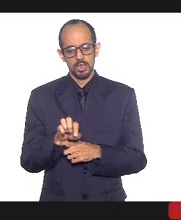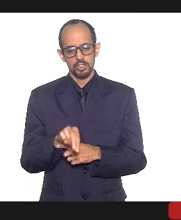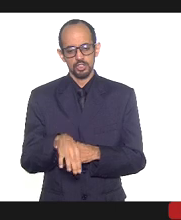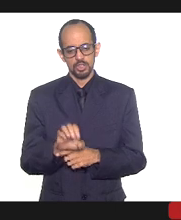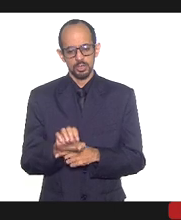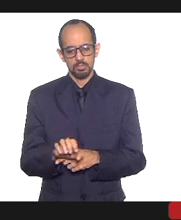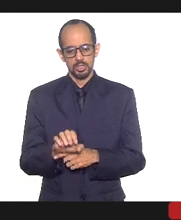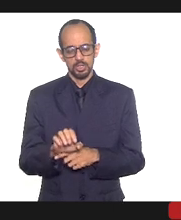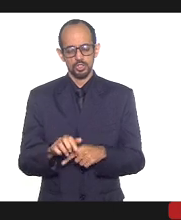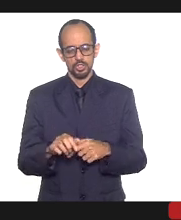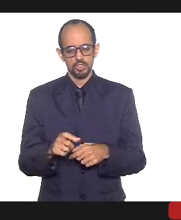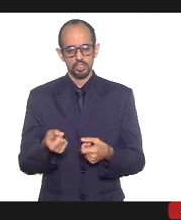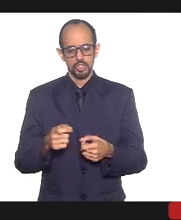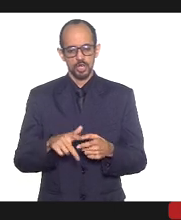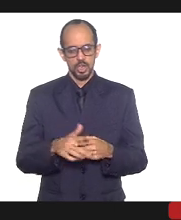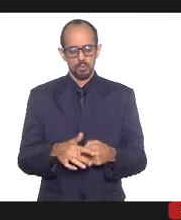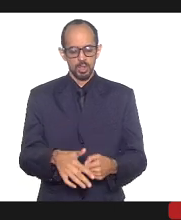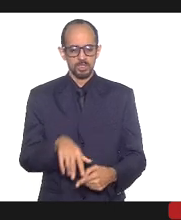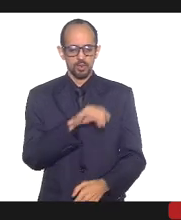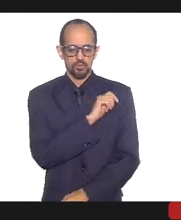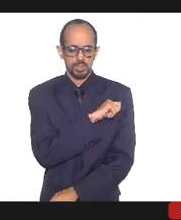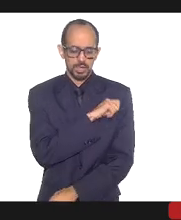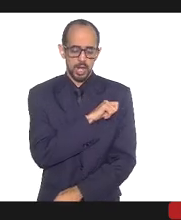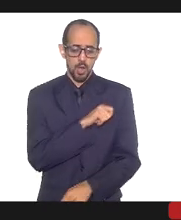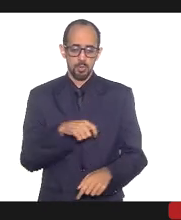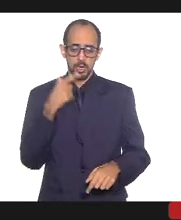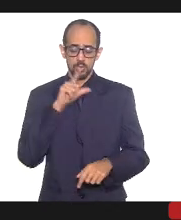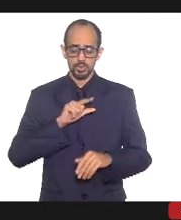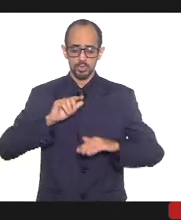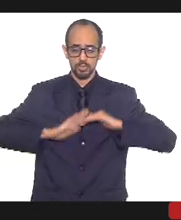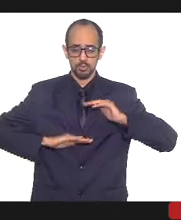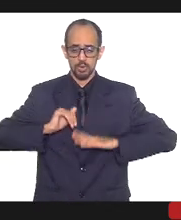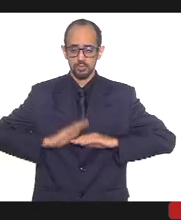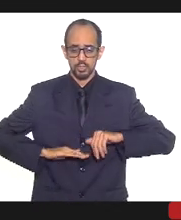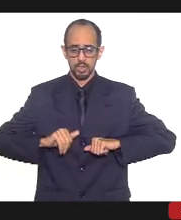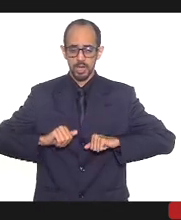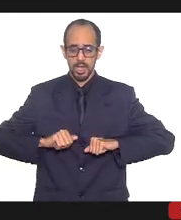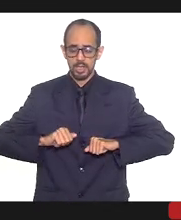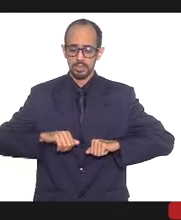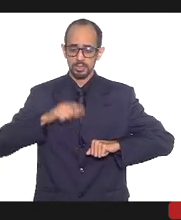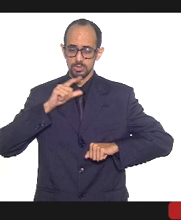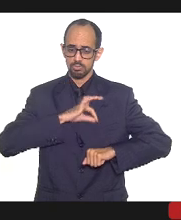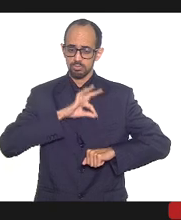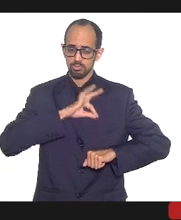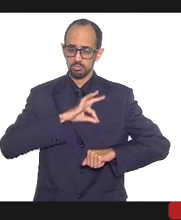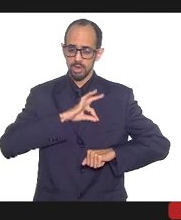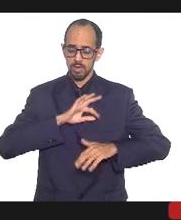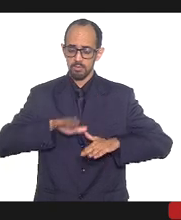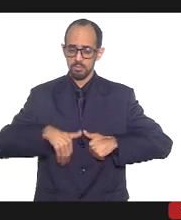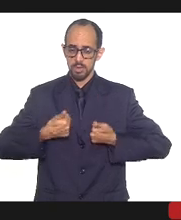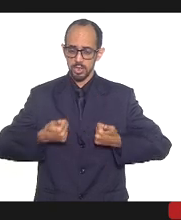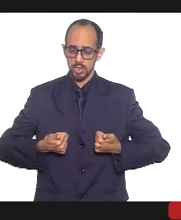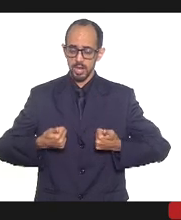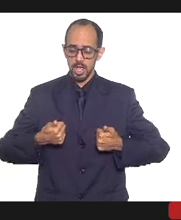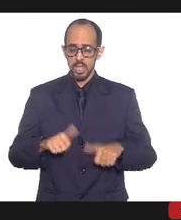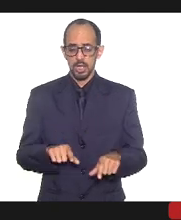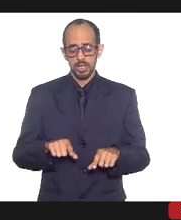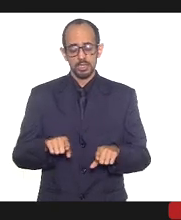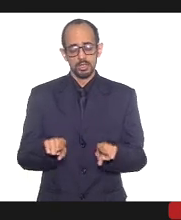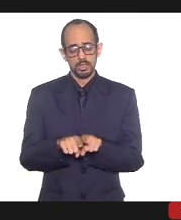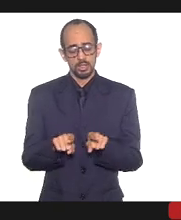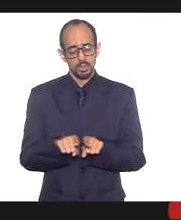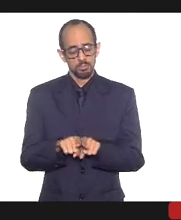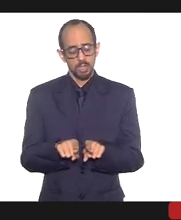fiscal, de modo a garantir aos profissionais de educação um aumento no seu ganho, ainda que isso não signifique um